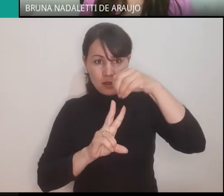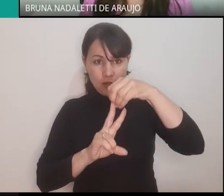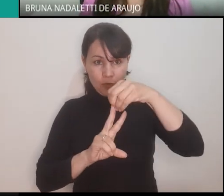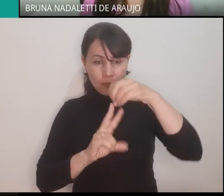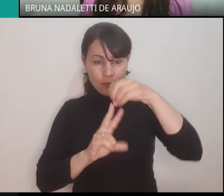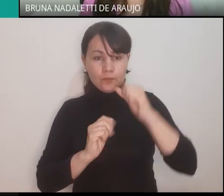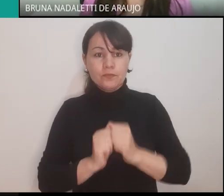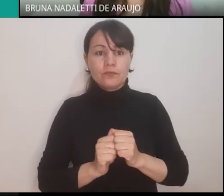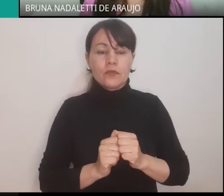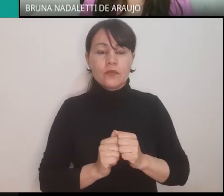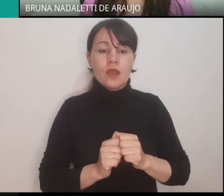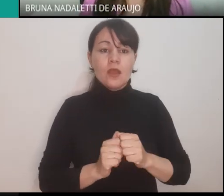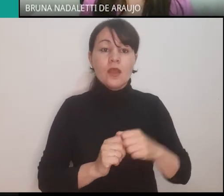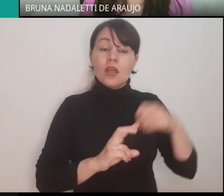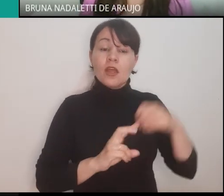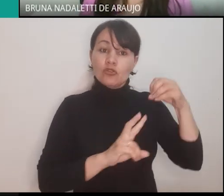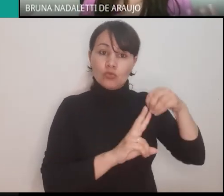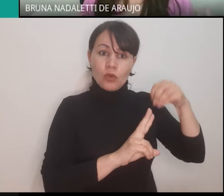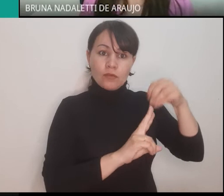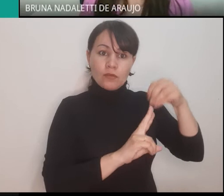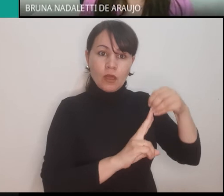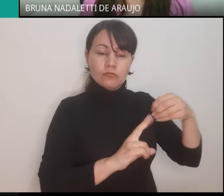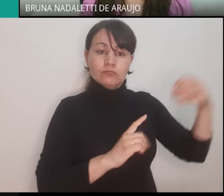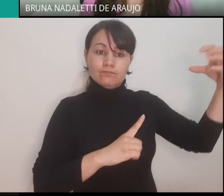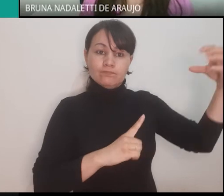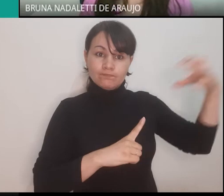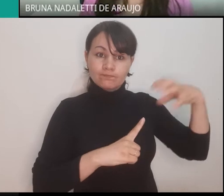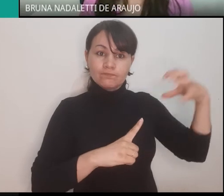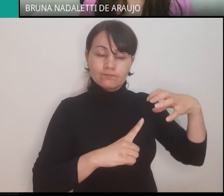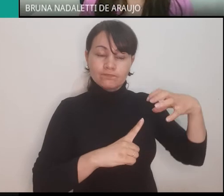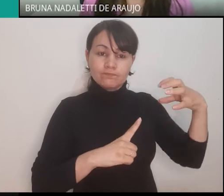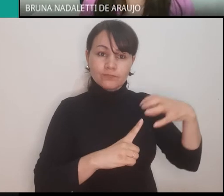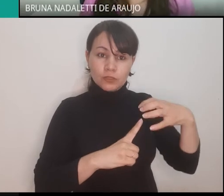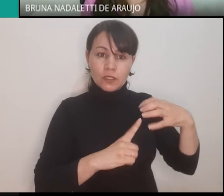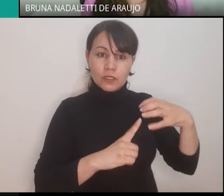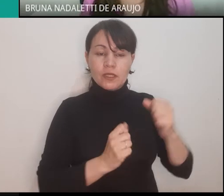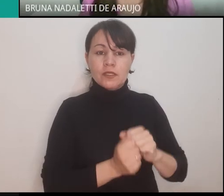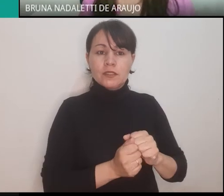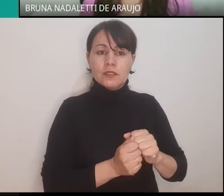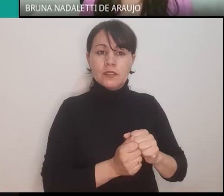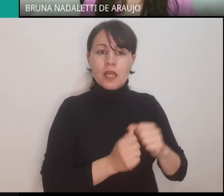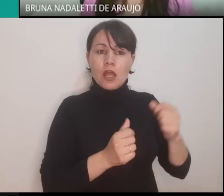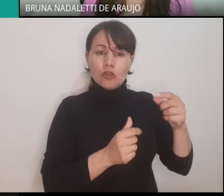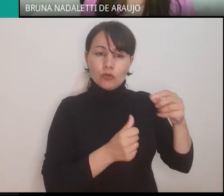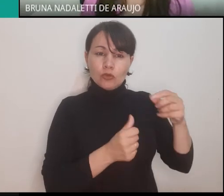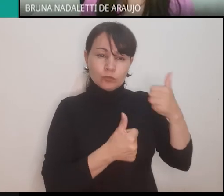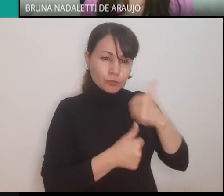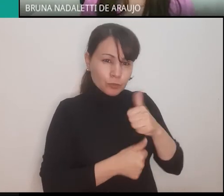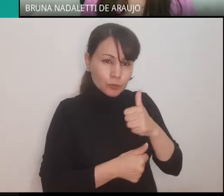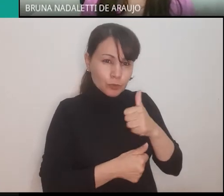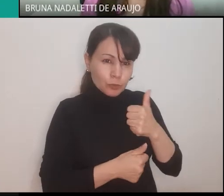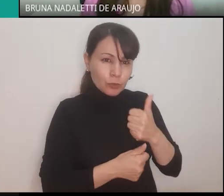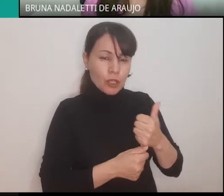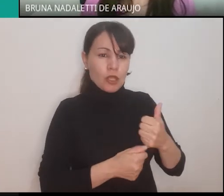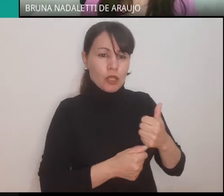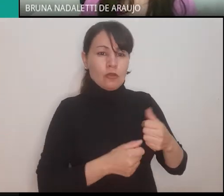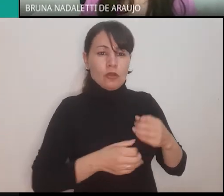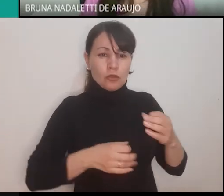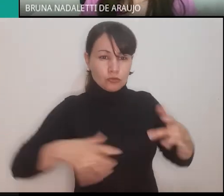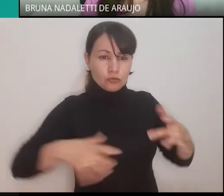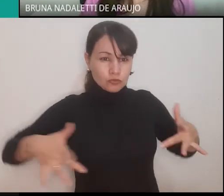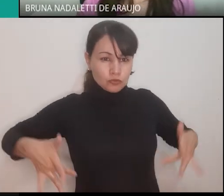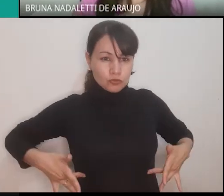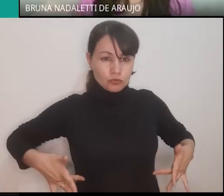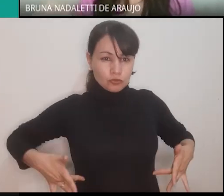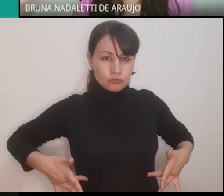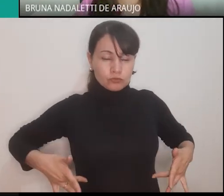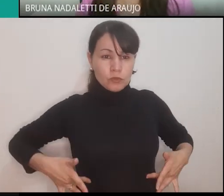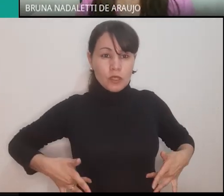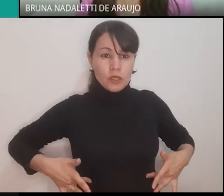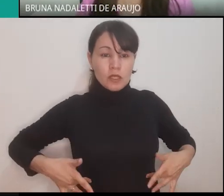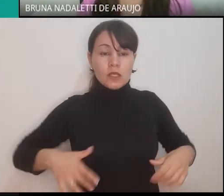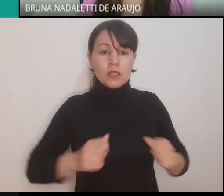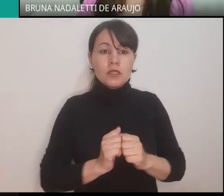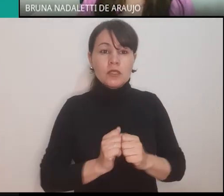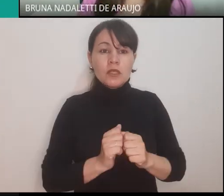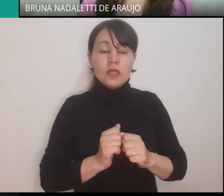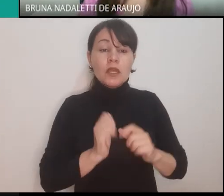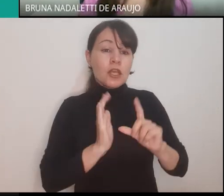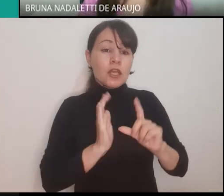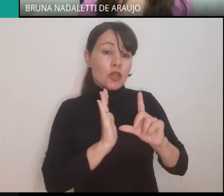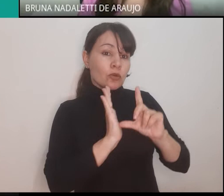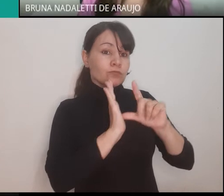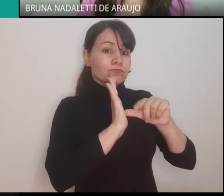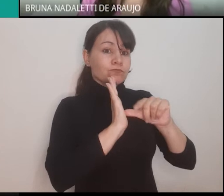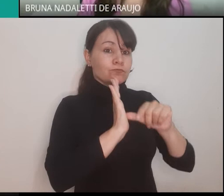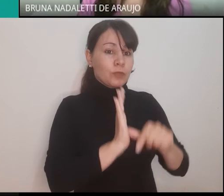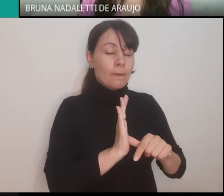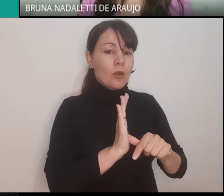renal, nós temos um acometimento específico primário no funcionamento dos rins, e como causa pós-renal,